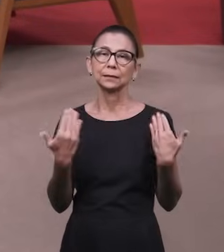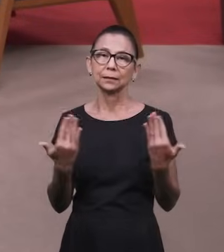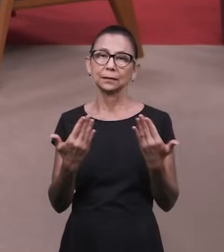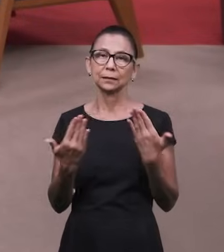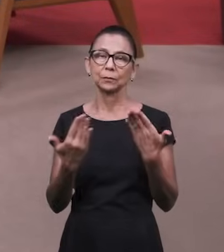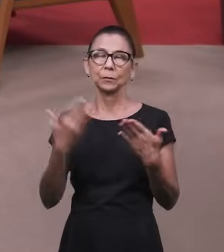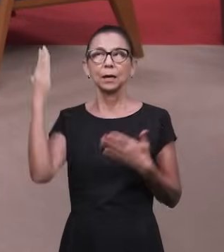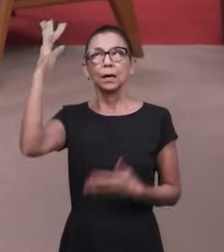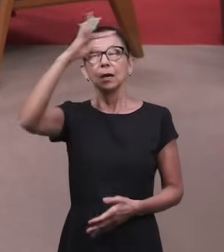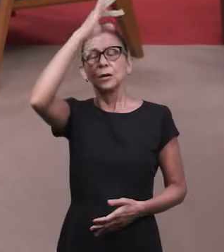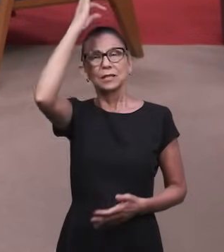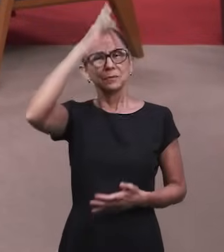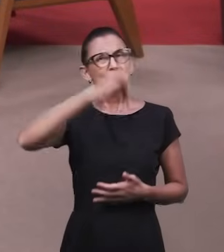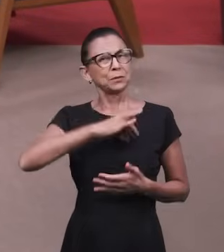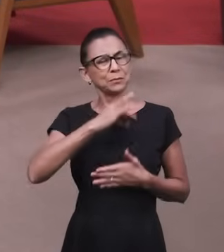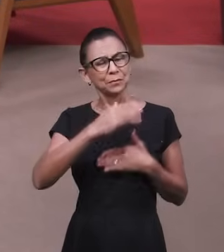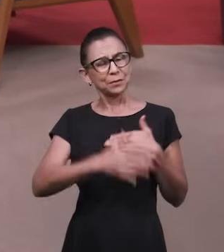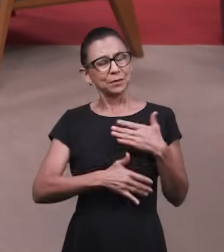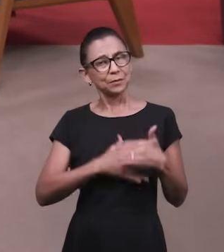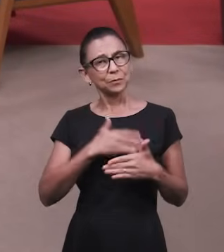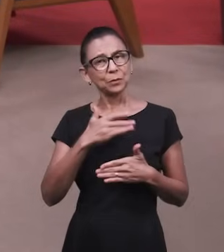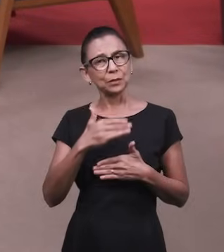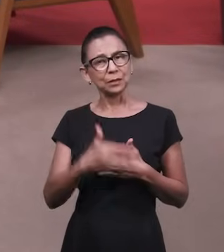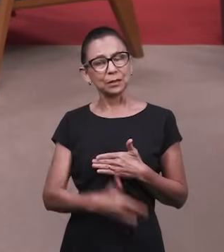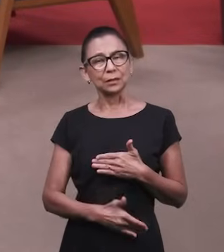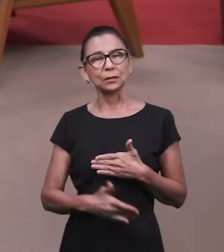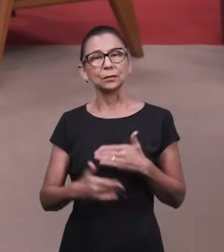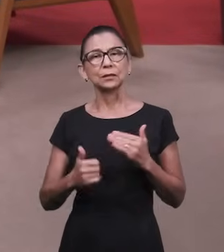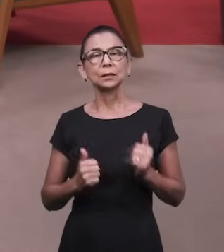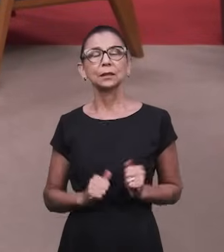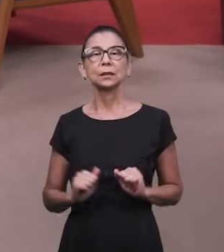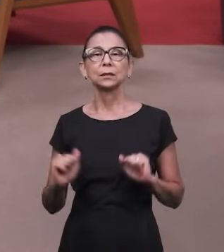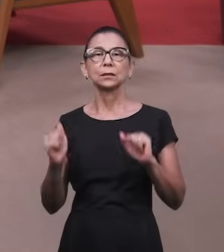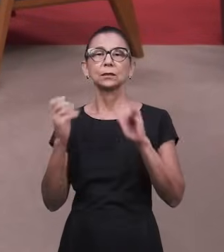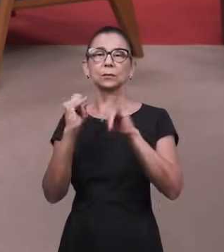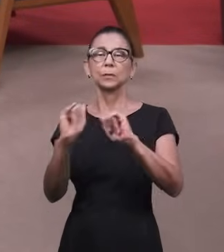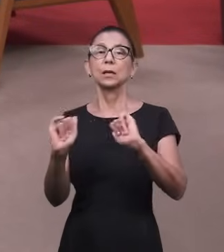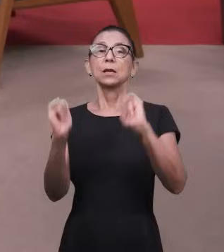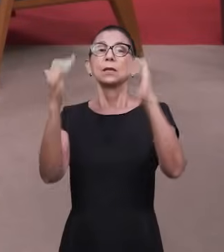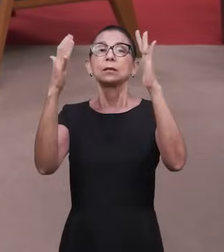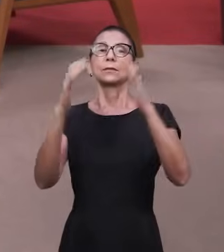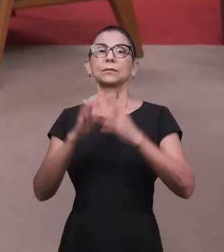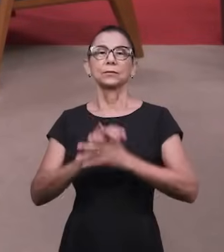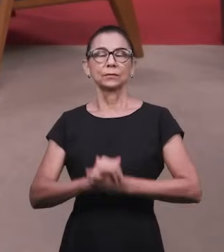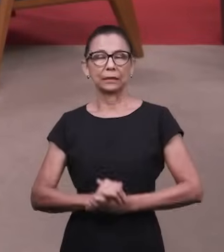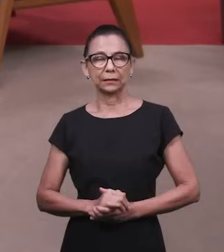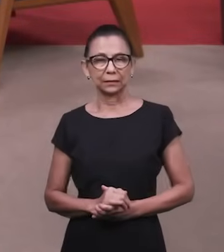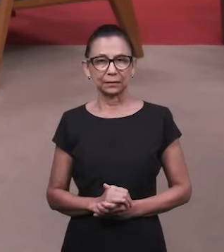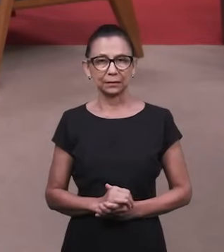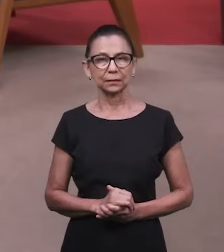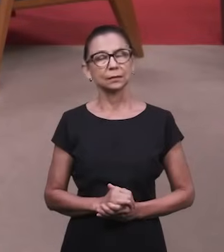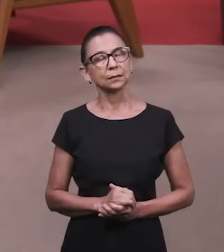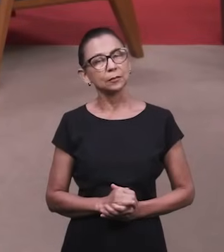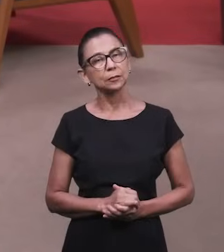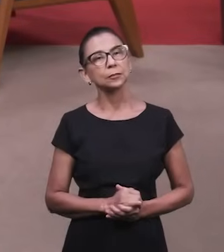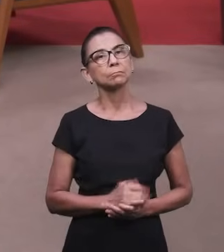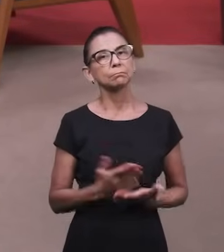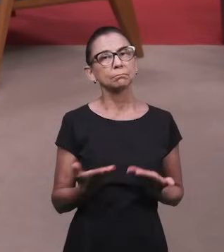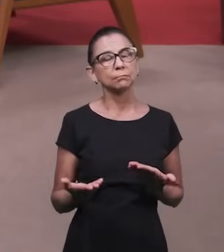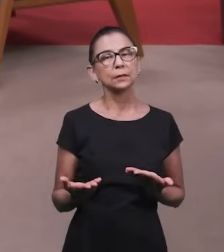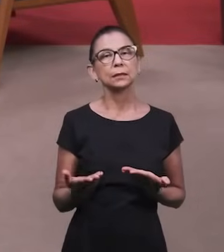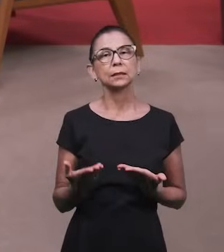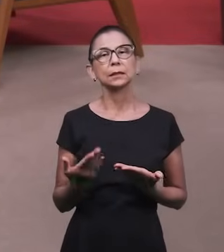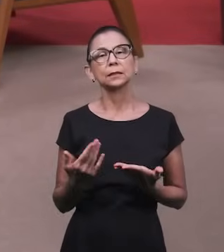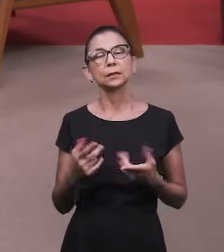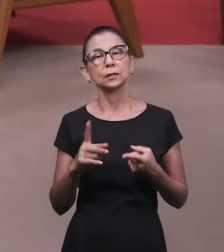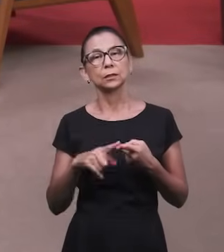referência a esse momento profético que o Trombetas e Festas buscou levar como informação sobre o